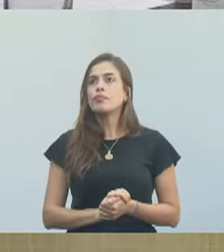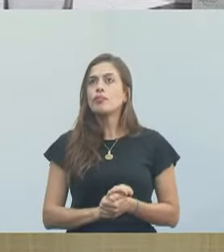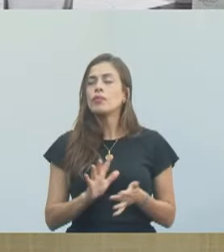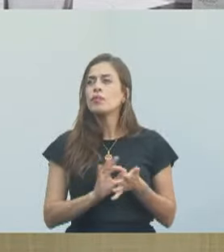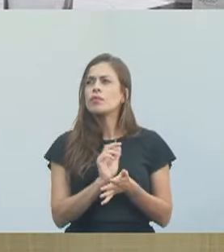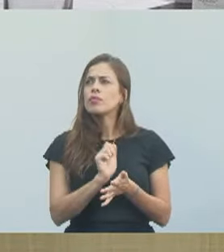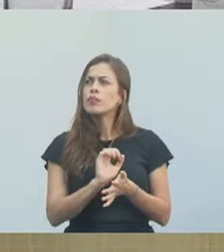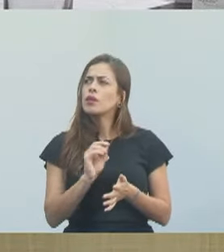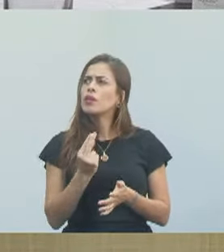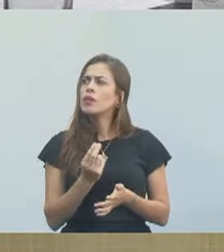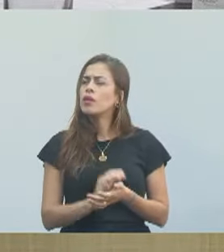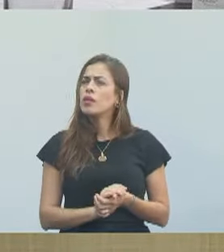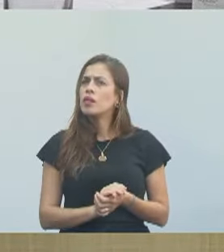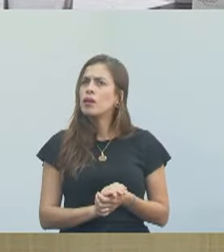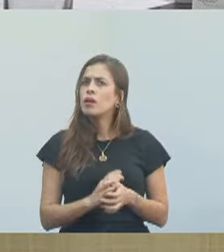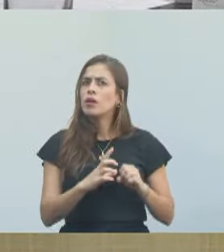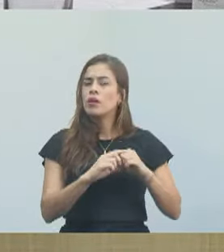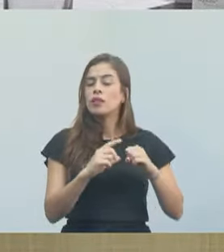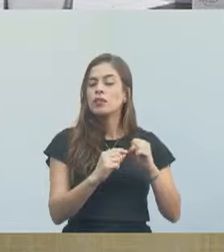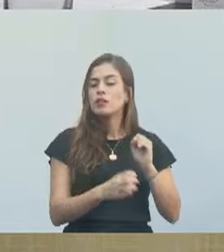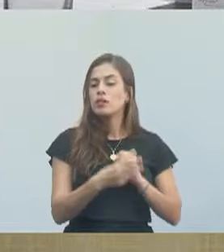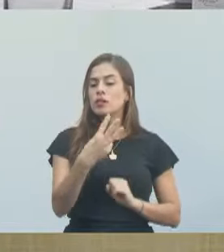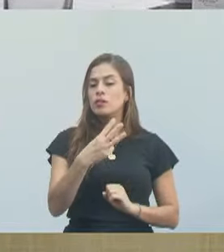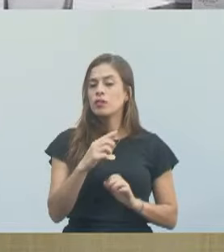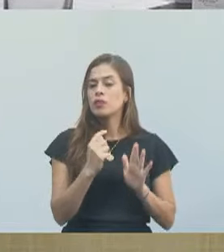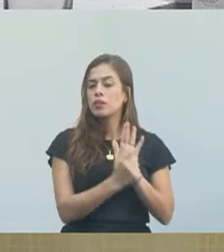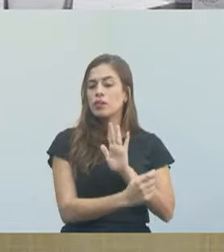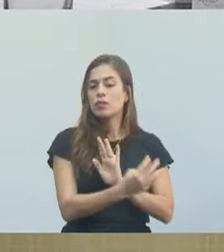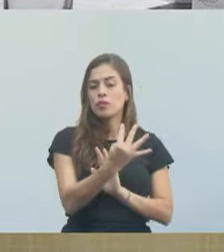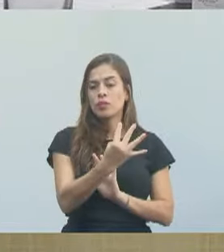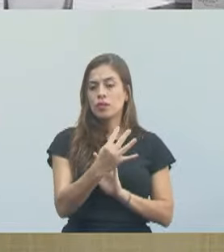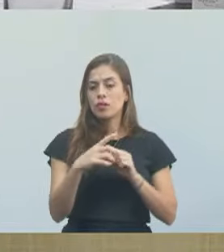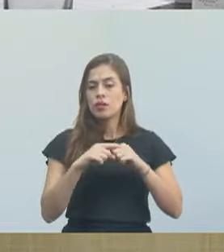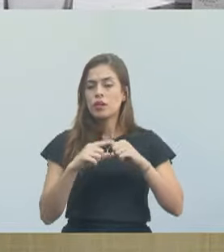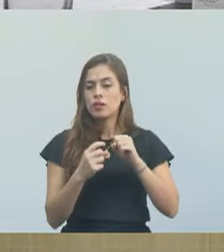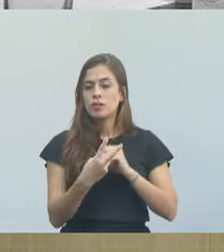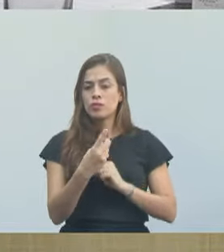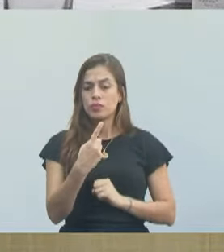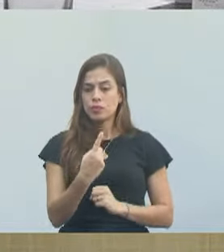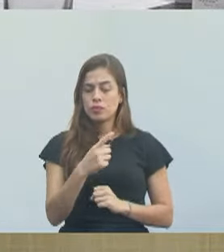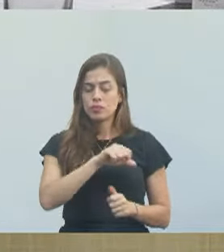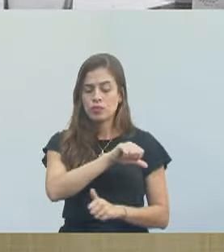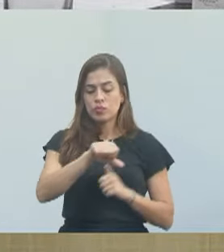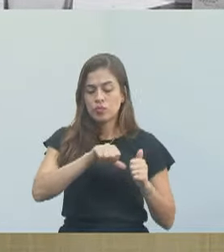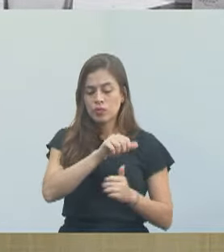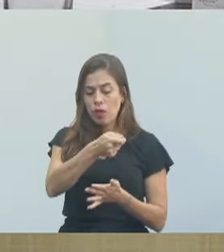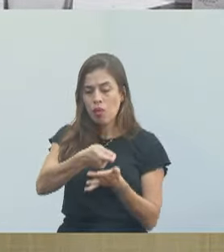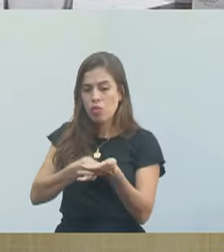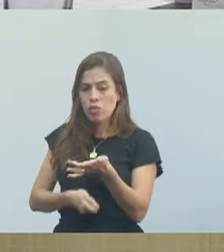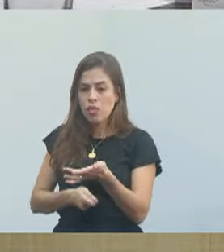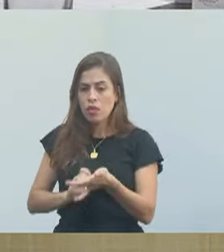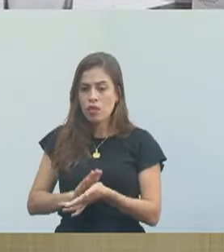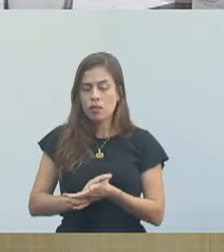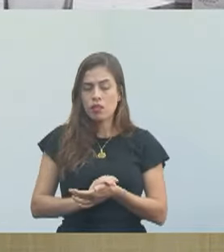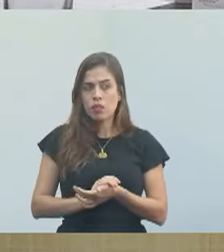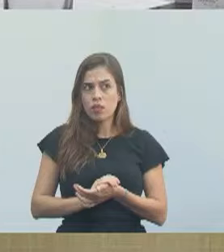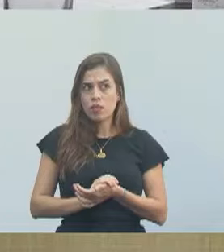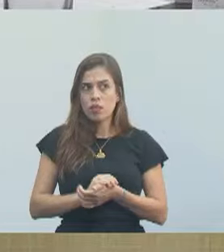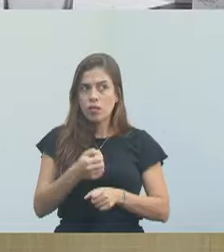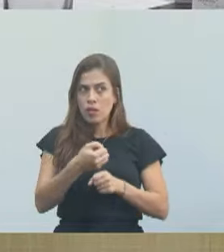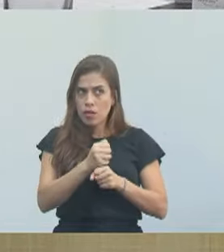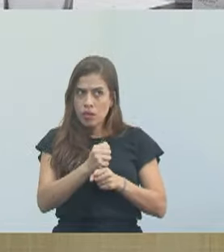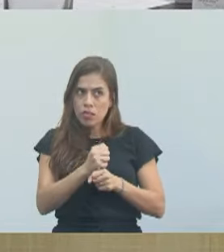O parágrafo 4º do artigo 21 passa a constar com a seguinte redação. Parágrafo 4º. As obras de